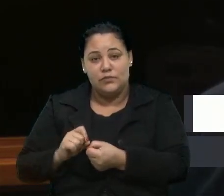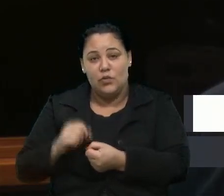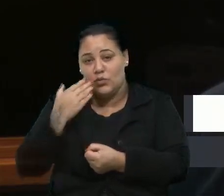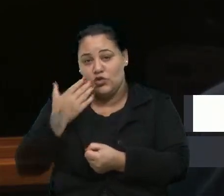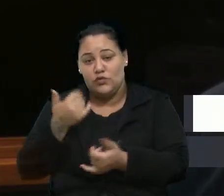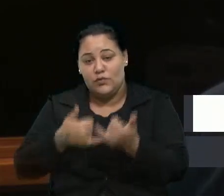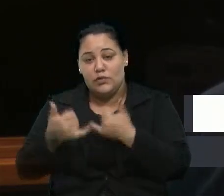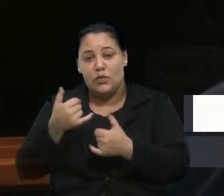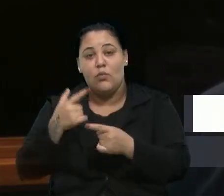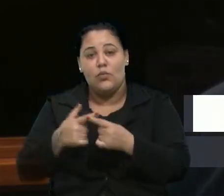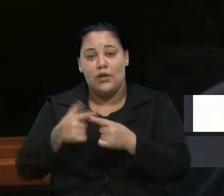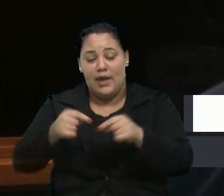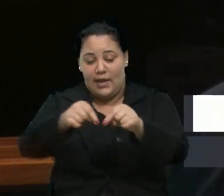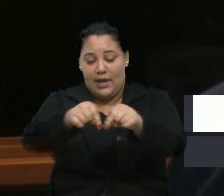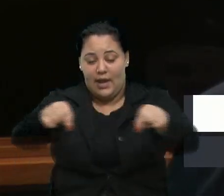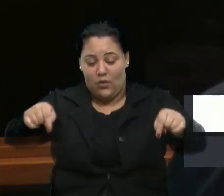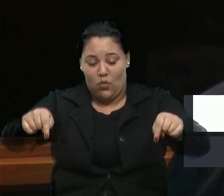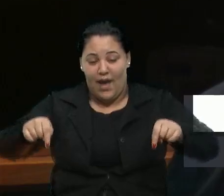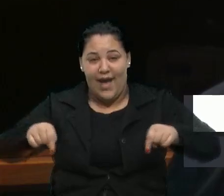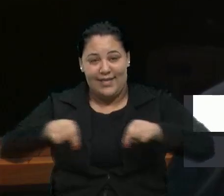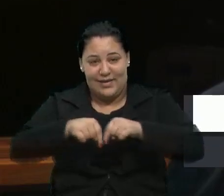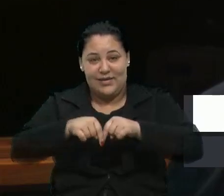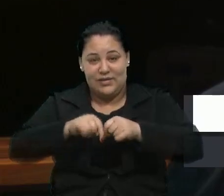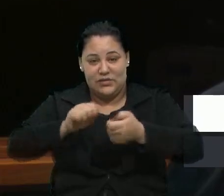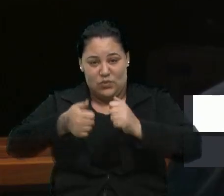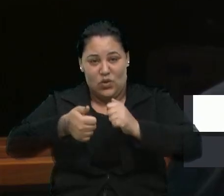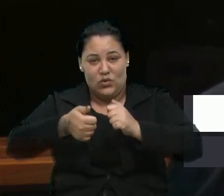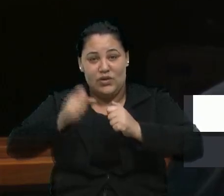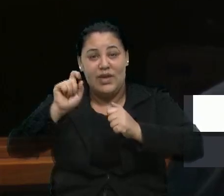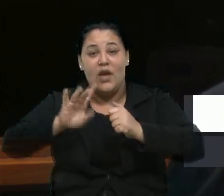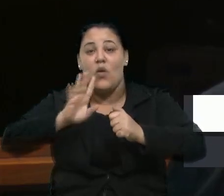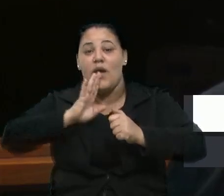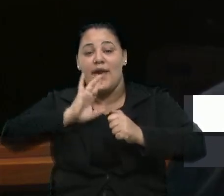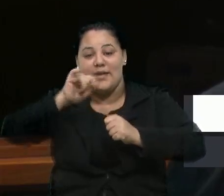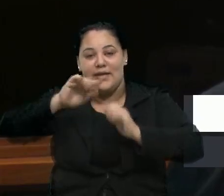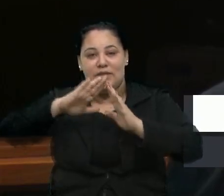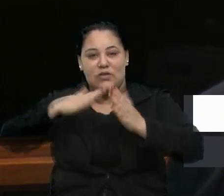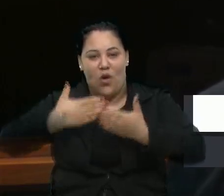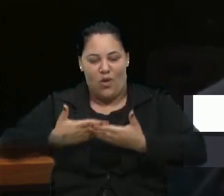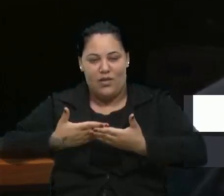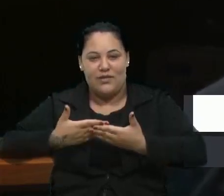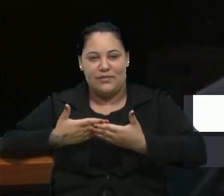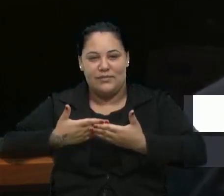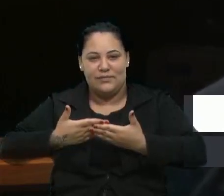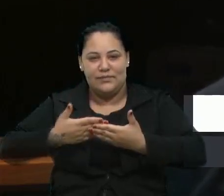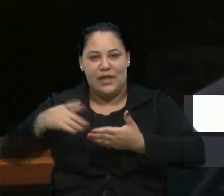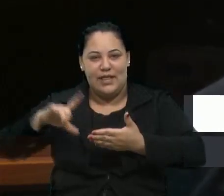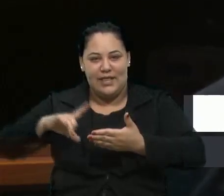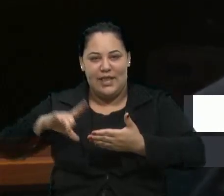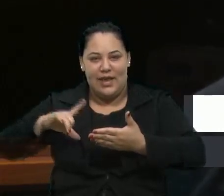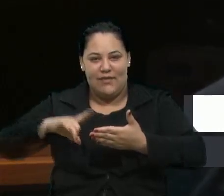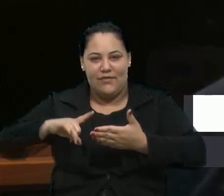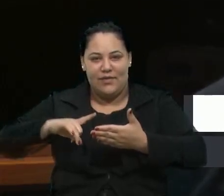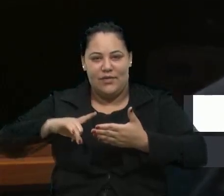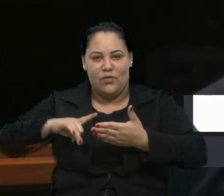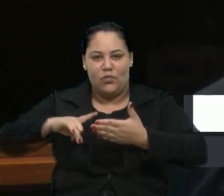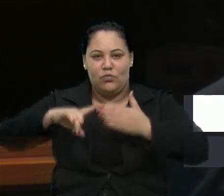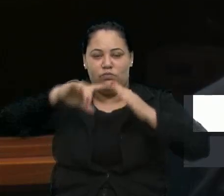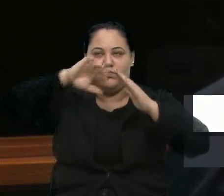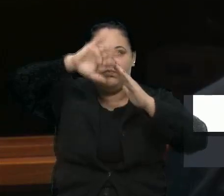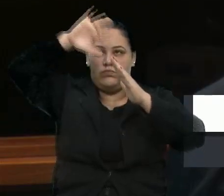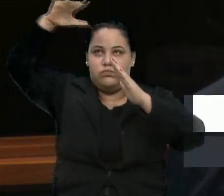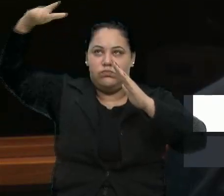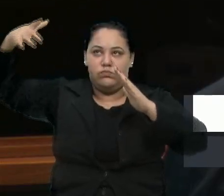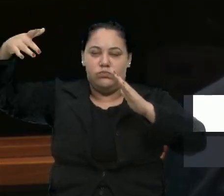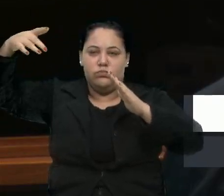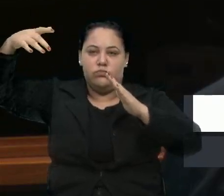quadra, realmente, quem conhece essa escola, ela teve um deslizamento, né, há